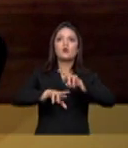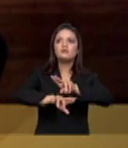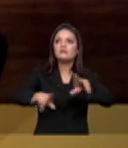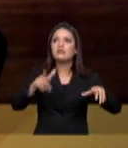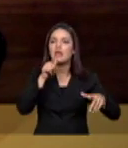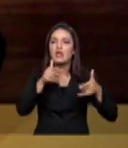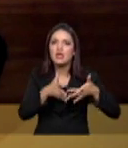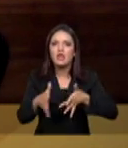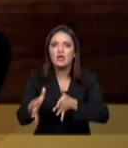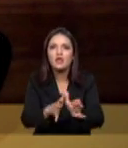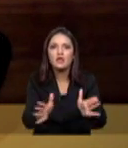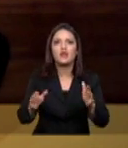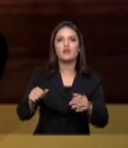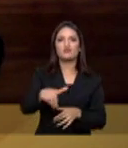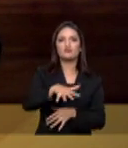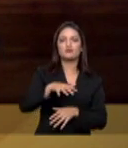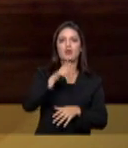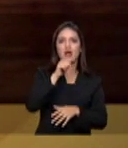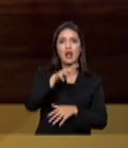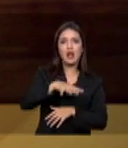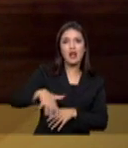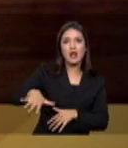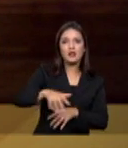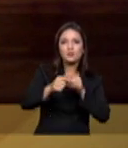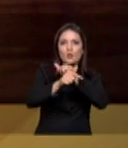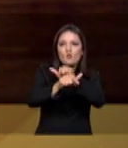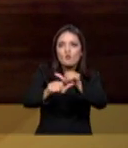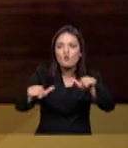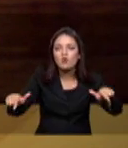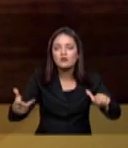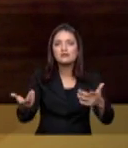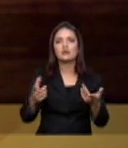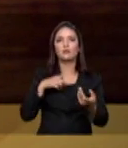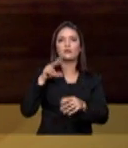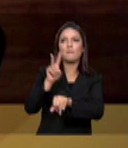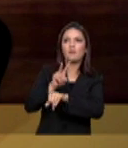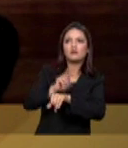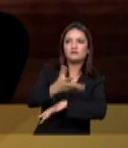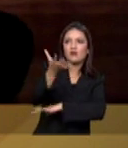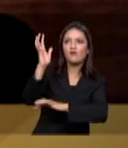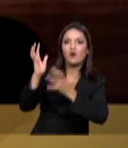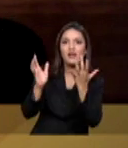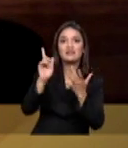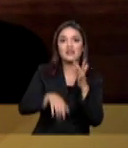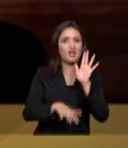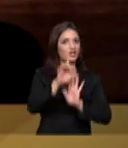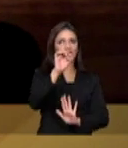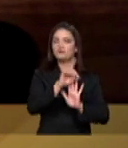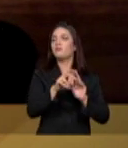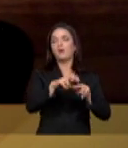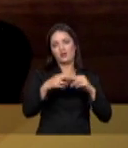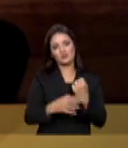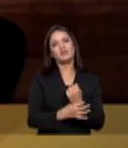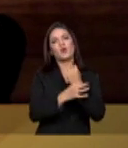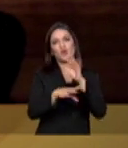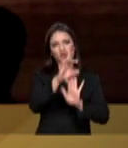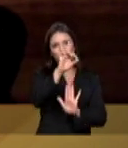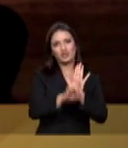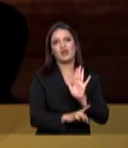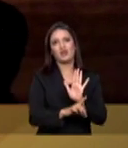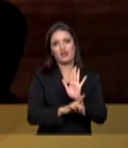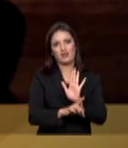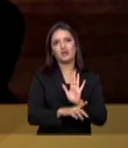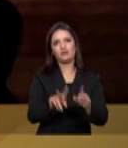rios e lagos despoluir a segundo o direito ao usufruto exclusivo das riquezas naturais